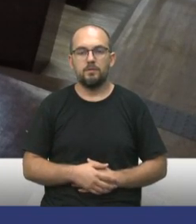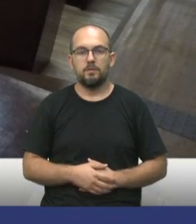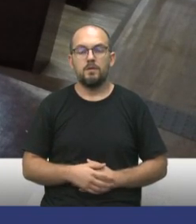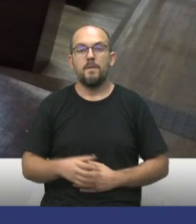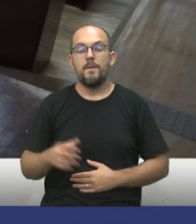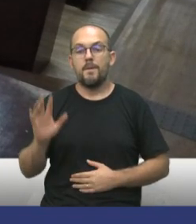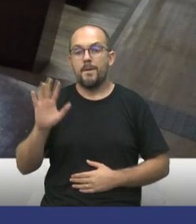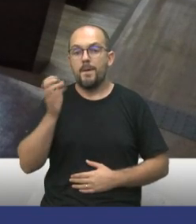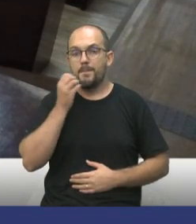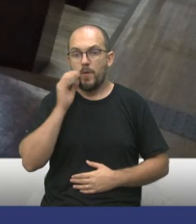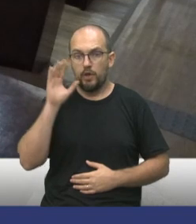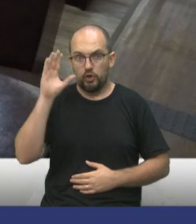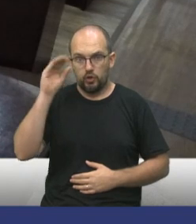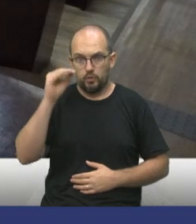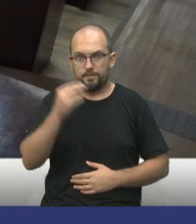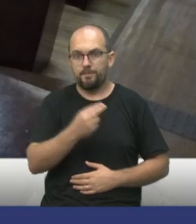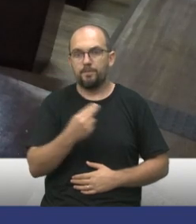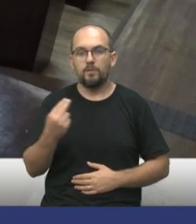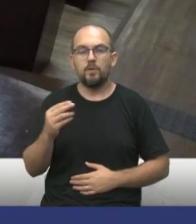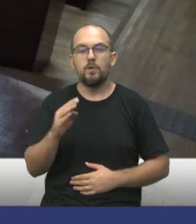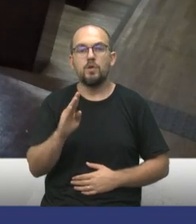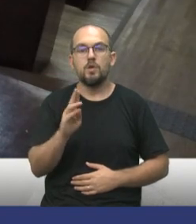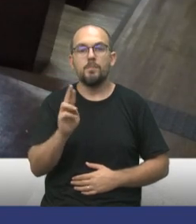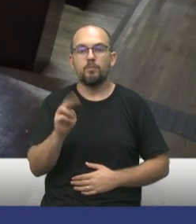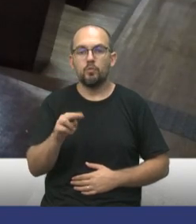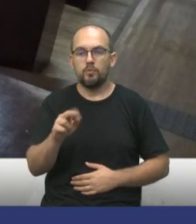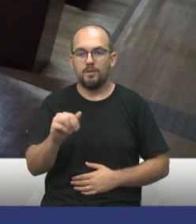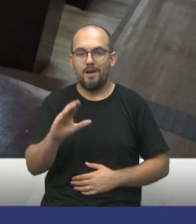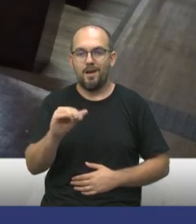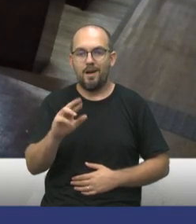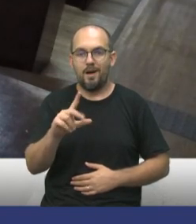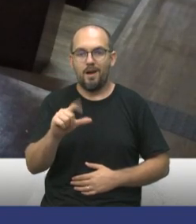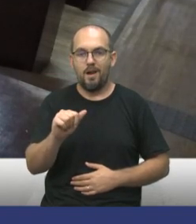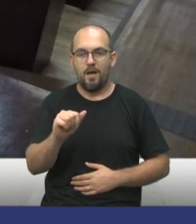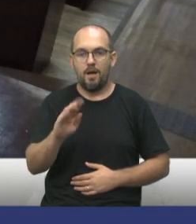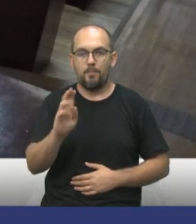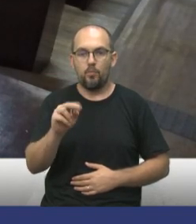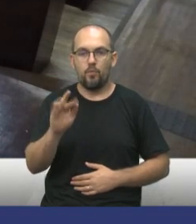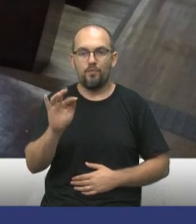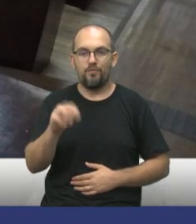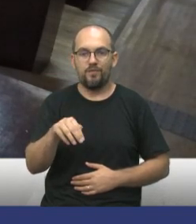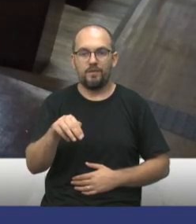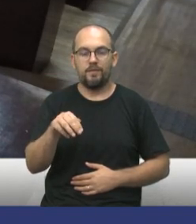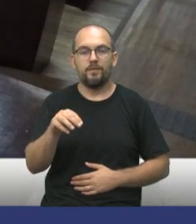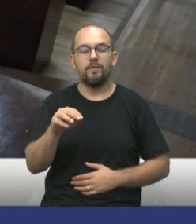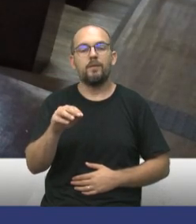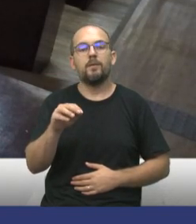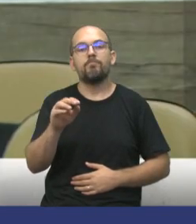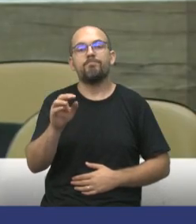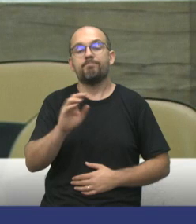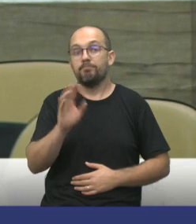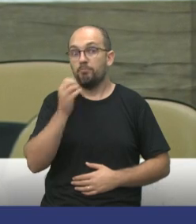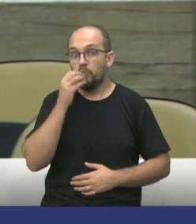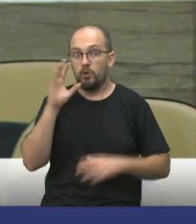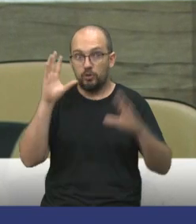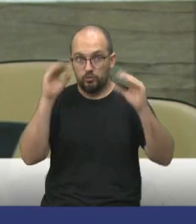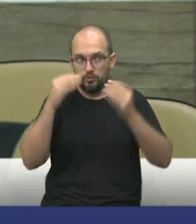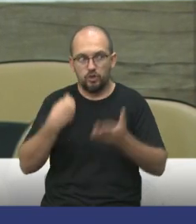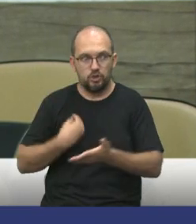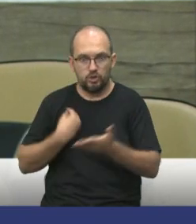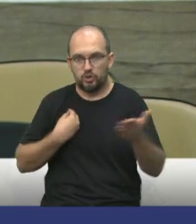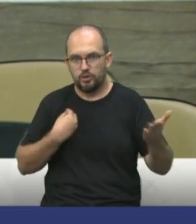Boa noite, meu nome é Bruna Carla Bonfim Fernandes, eu sou moradora, boa noite a todos aqui presentes, senhor